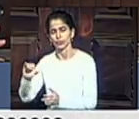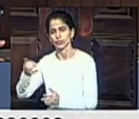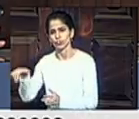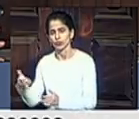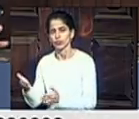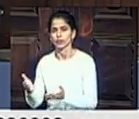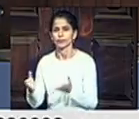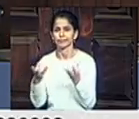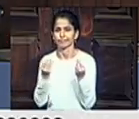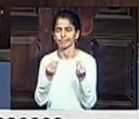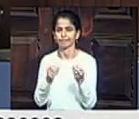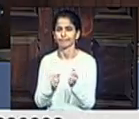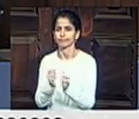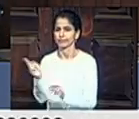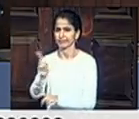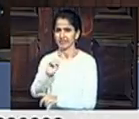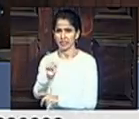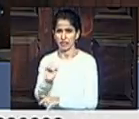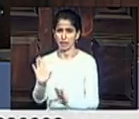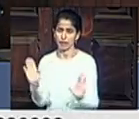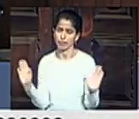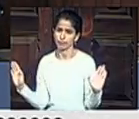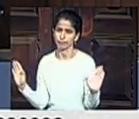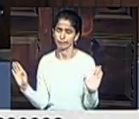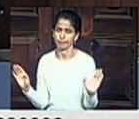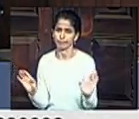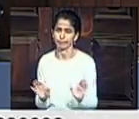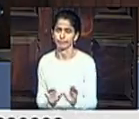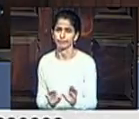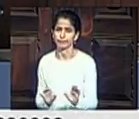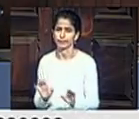comissões. Mas não.